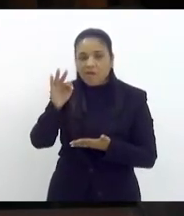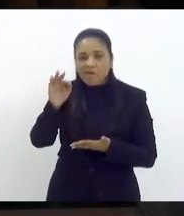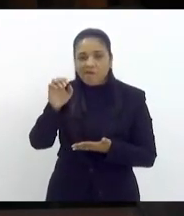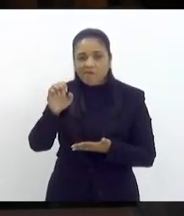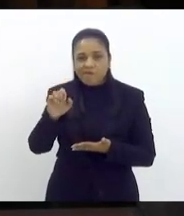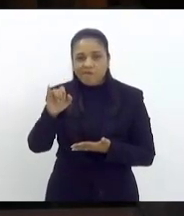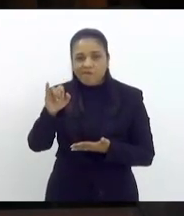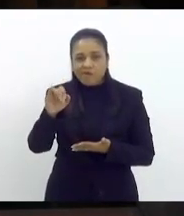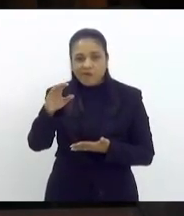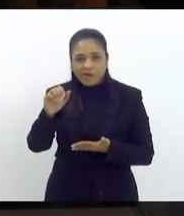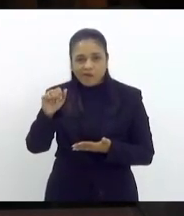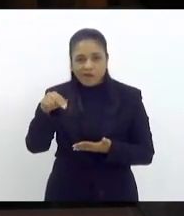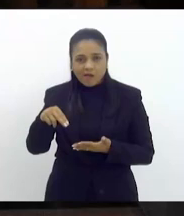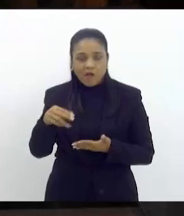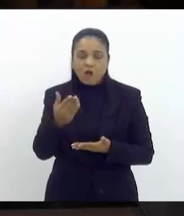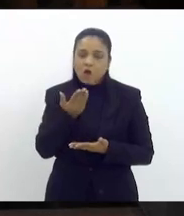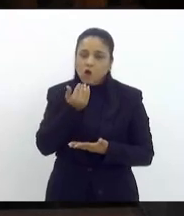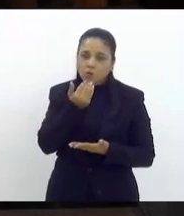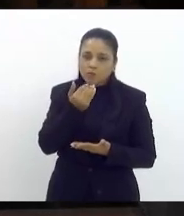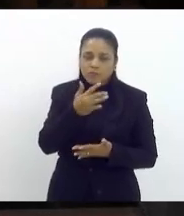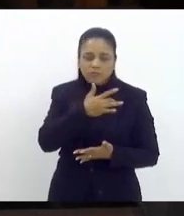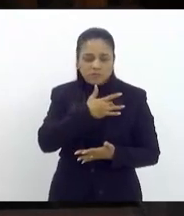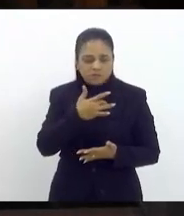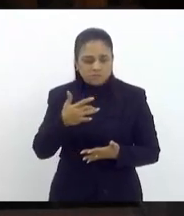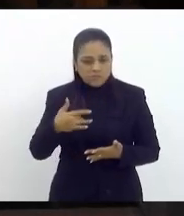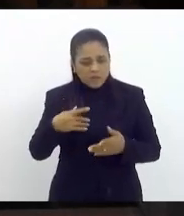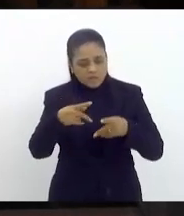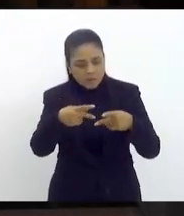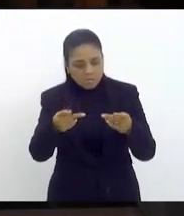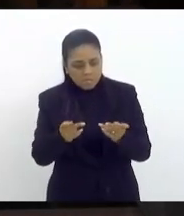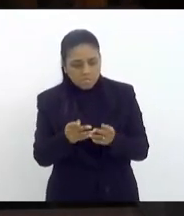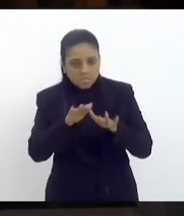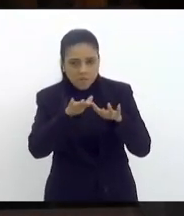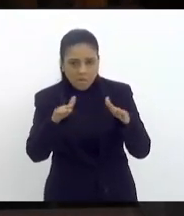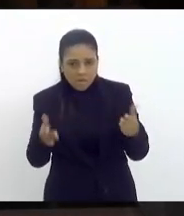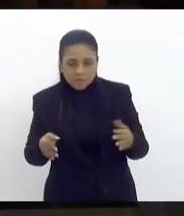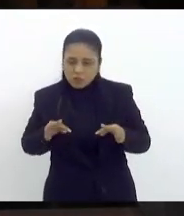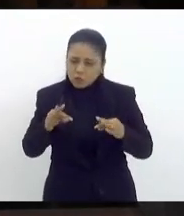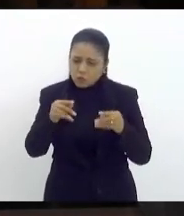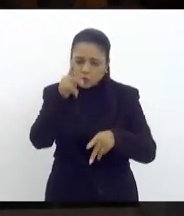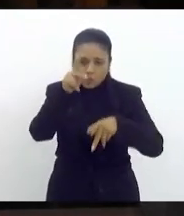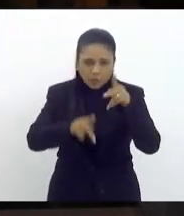na mesa de todos os trabalhadores todas as trabalhadoras de toda a população do estado do Rio de Janeiro